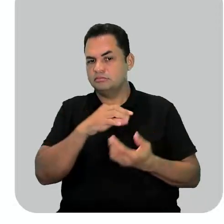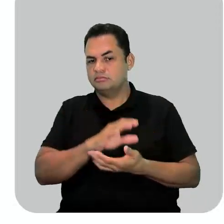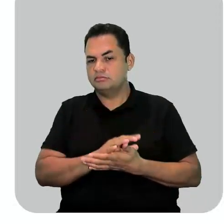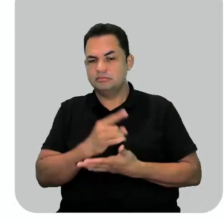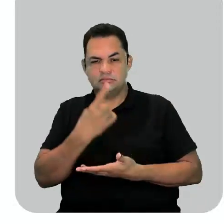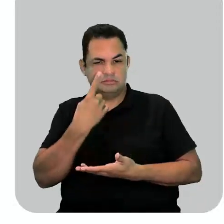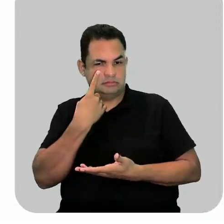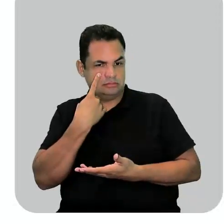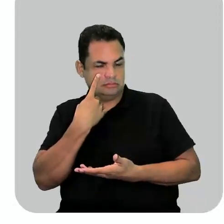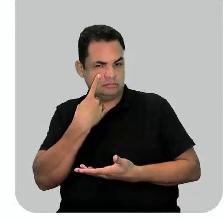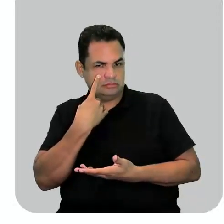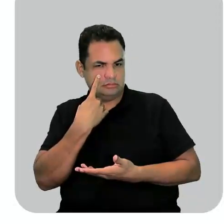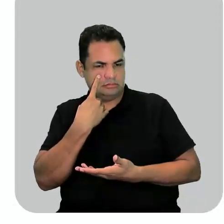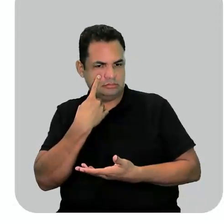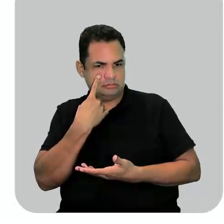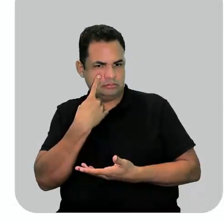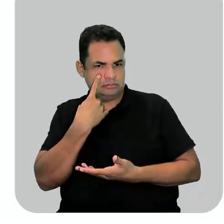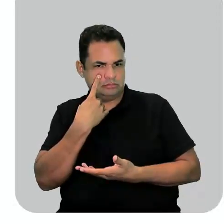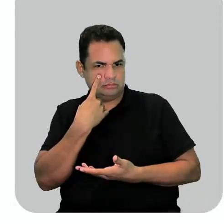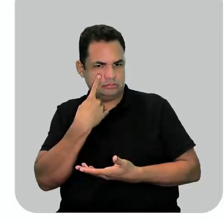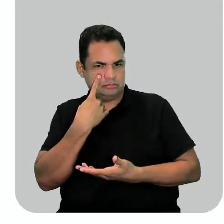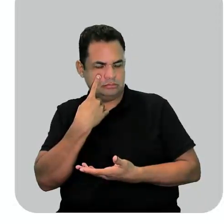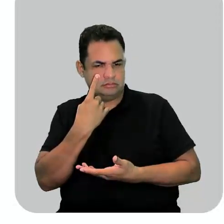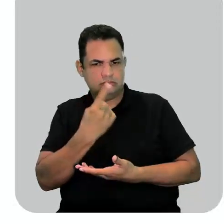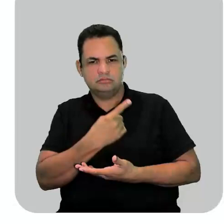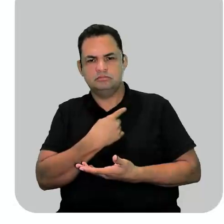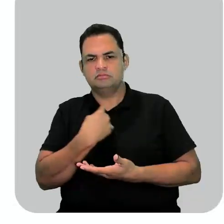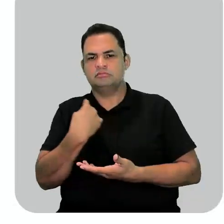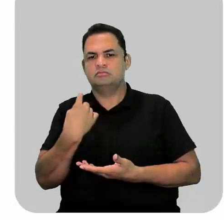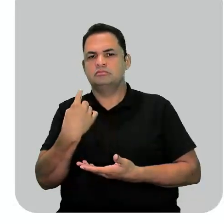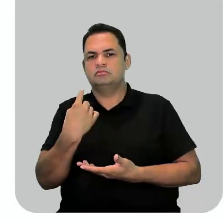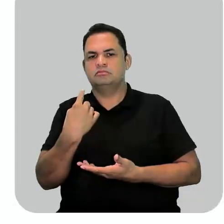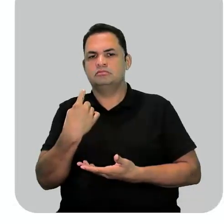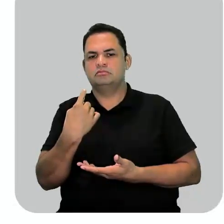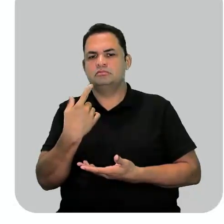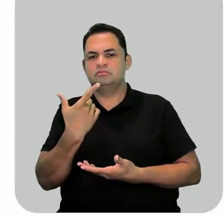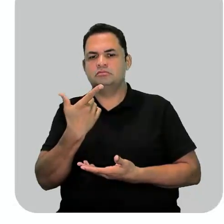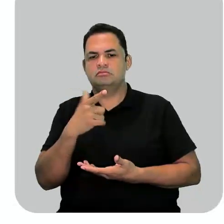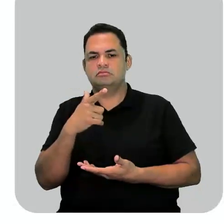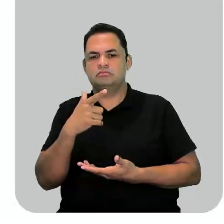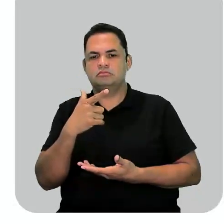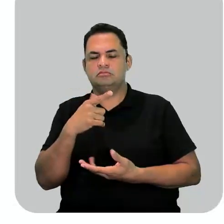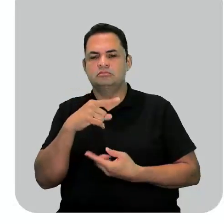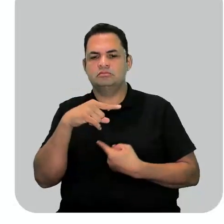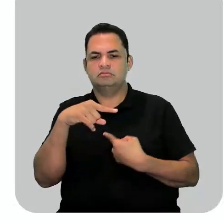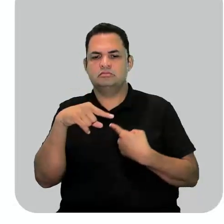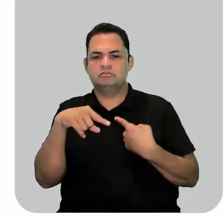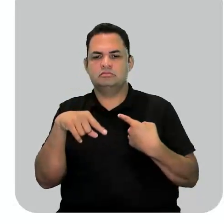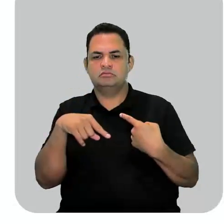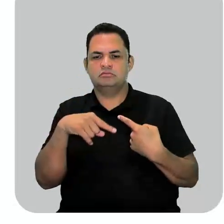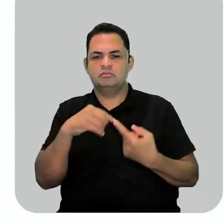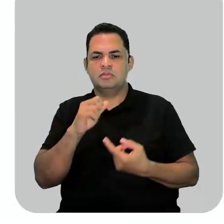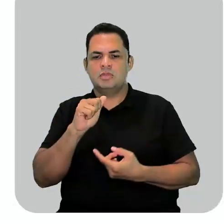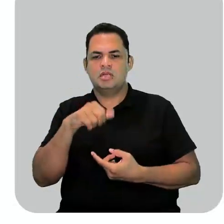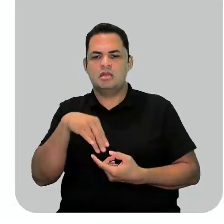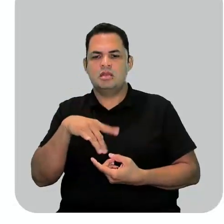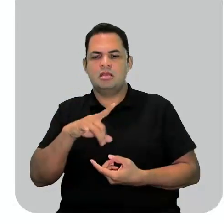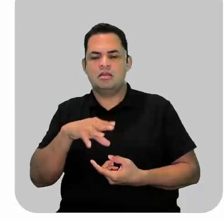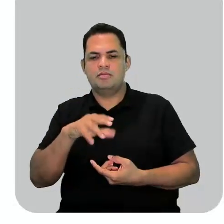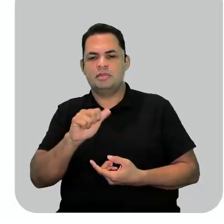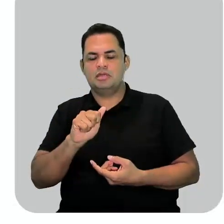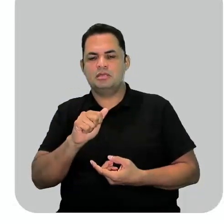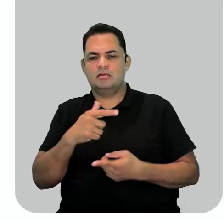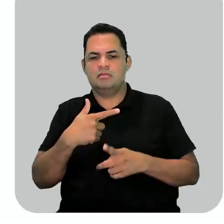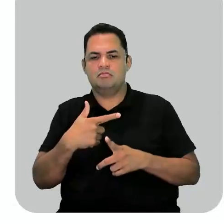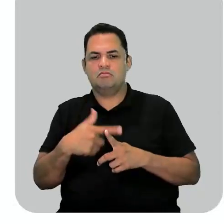for observar, pessoal, nós não temos uma função amida